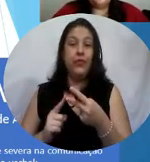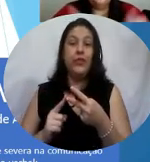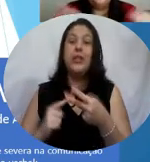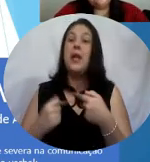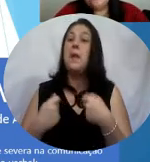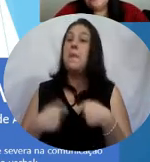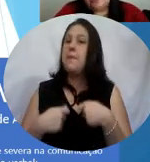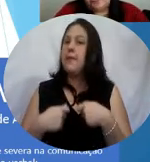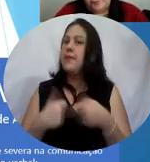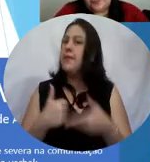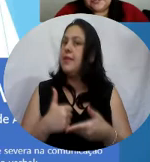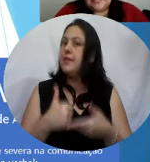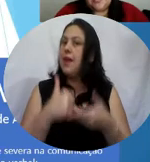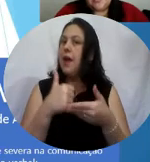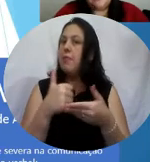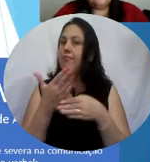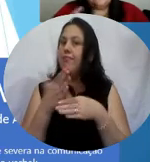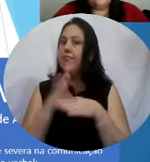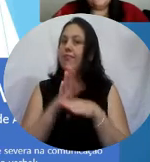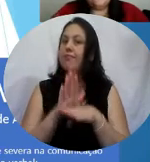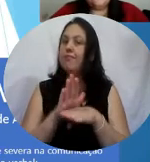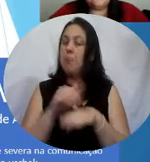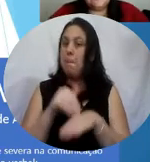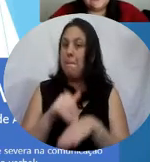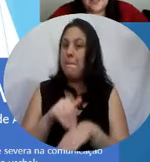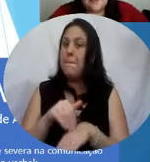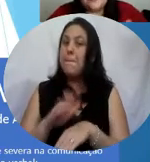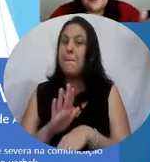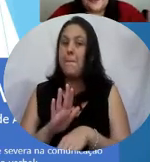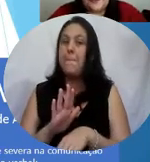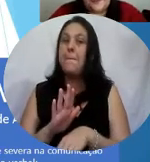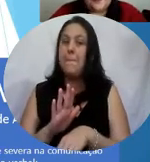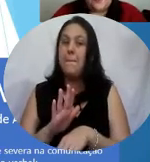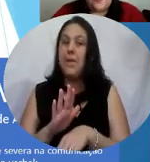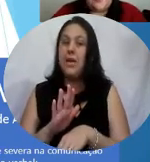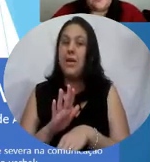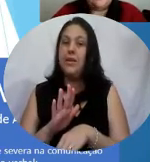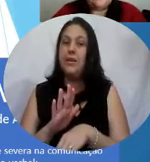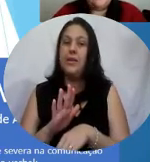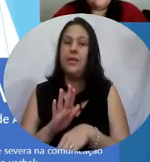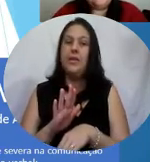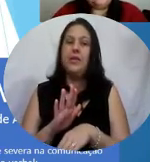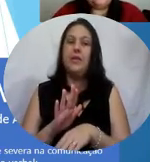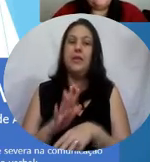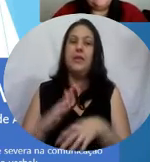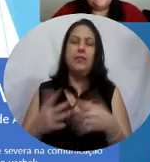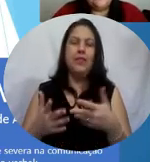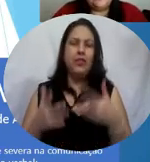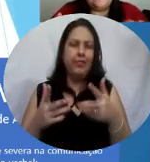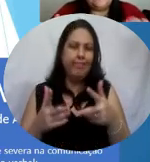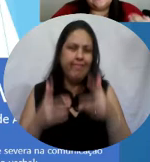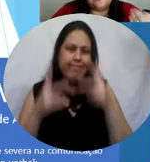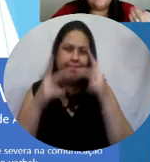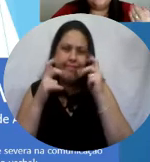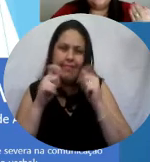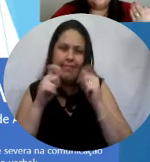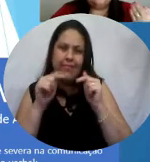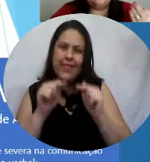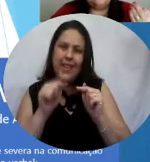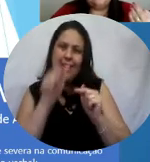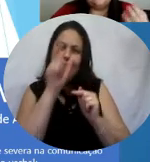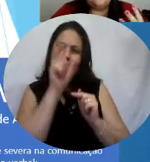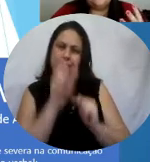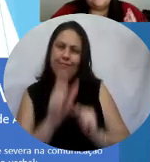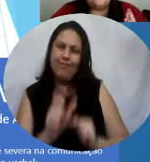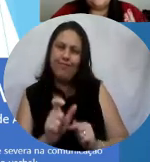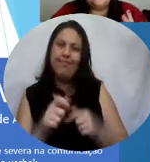necessita já de um grande suporte, né? Então, de apoio substancial, de acordo com o documento. Então, aí a gente já percebe